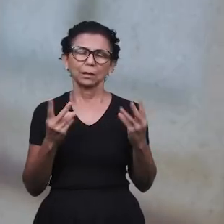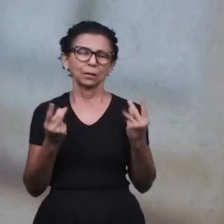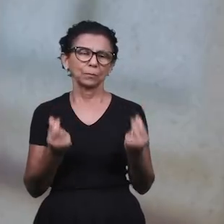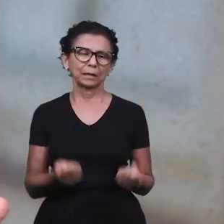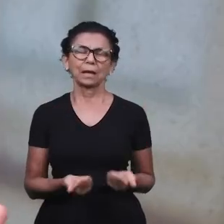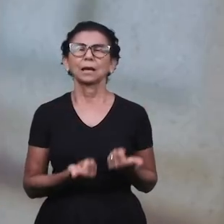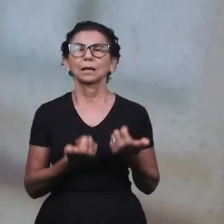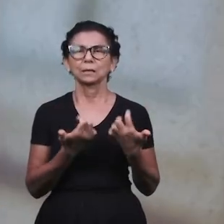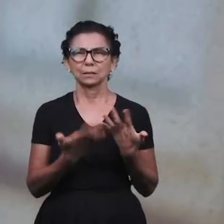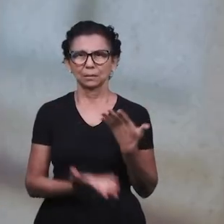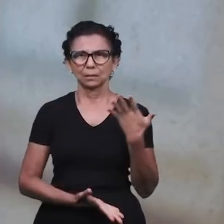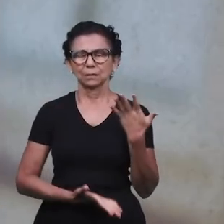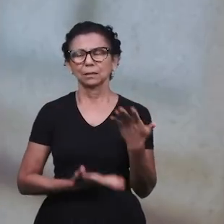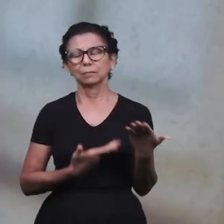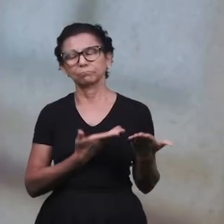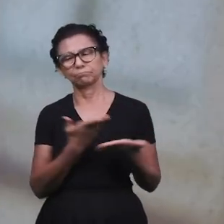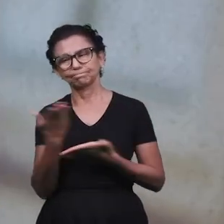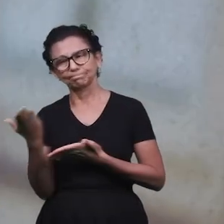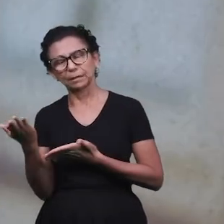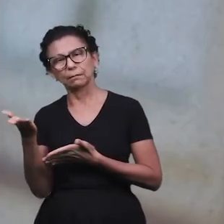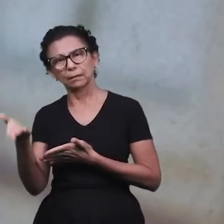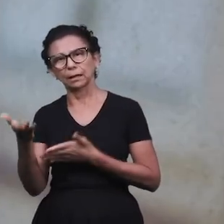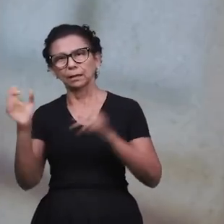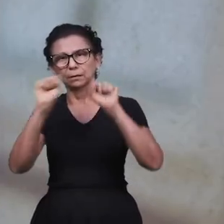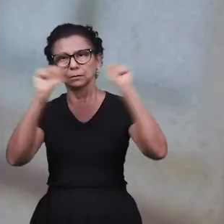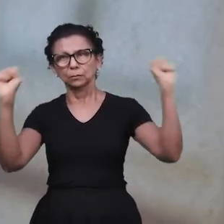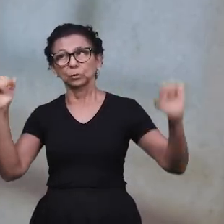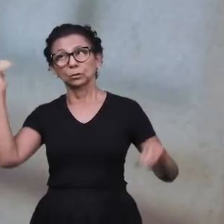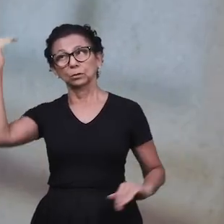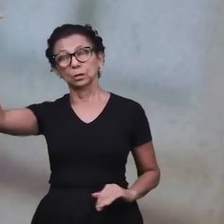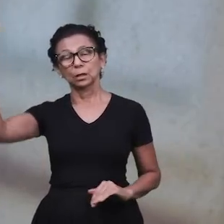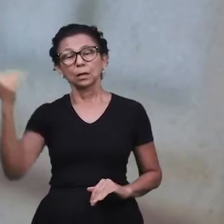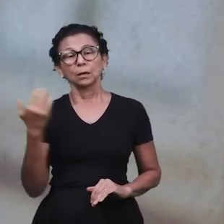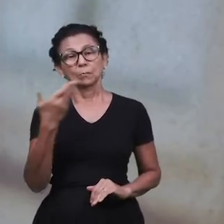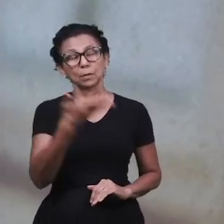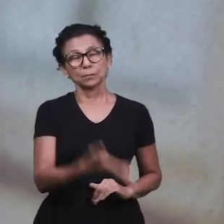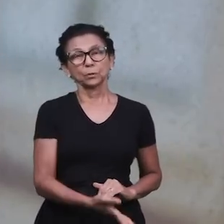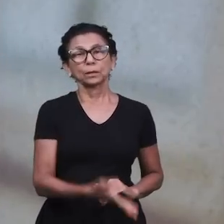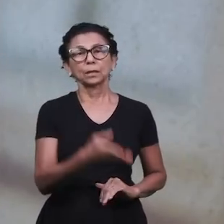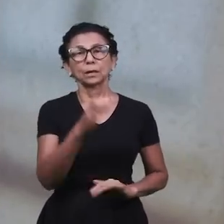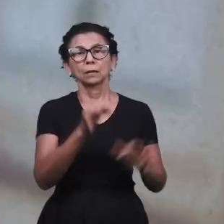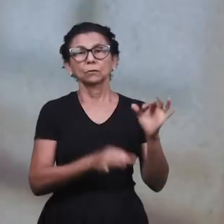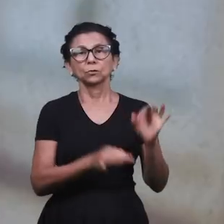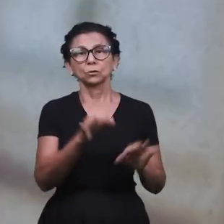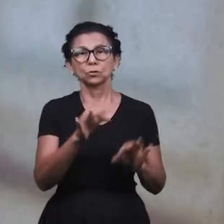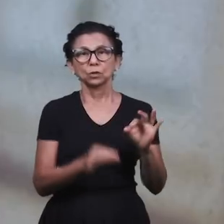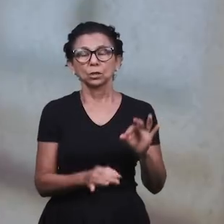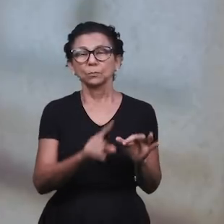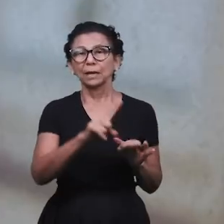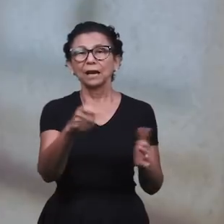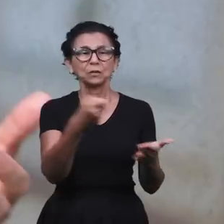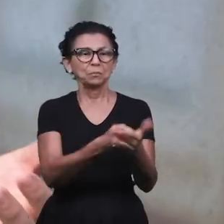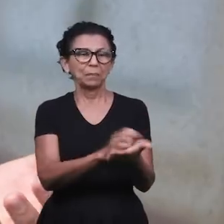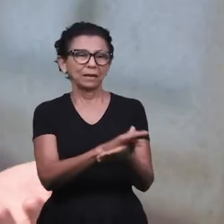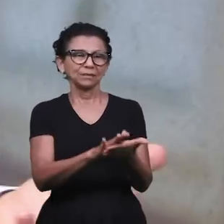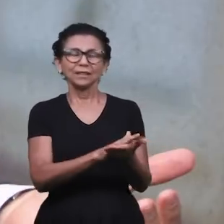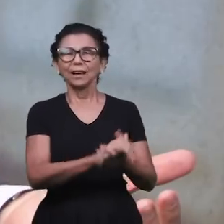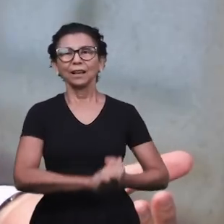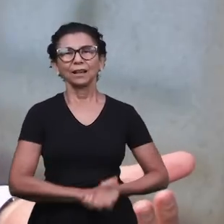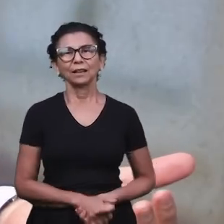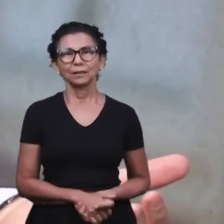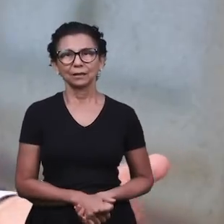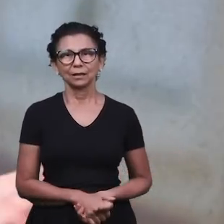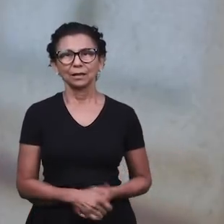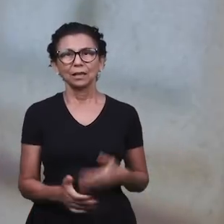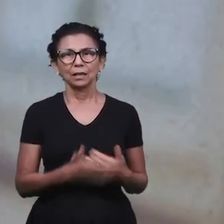apreciadas. É claro que cada um tem que ter esse juízo de valor, mas não é porque é um juizado especial cível que não tem custo inicialmente que eu posso levar